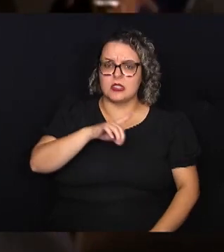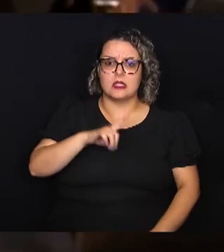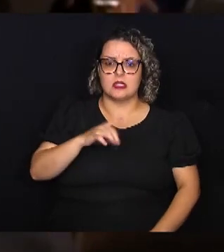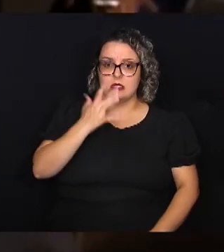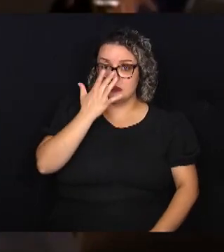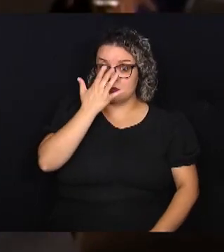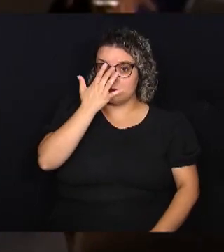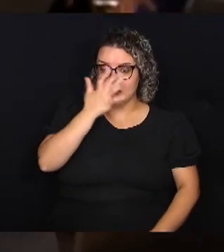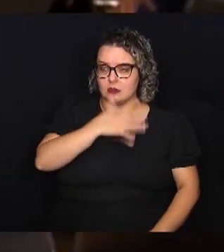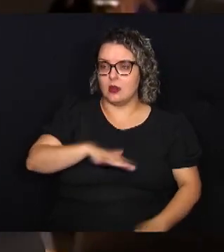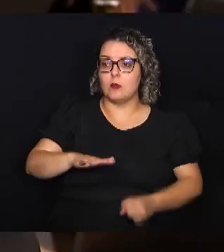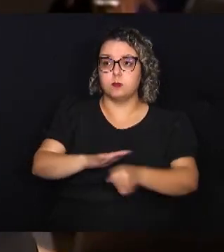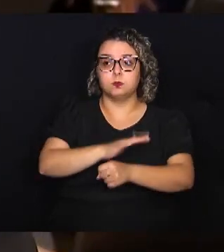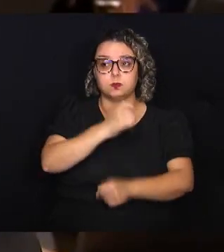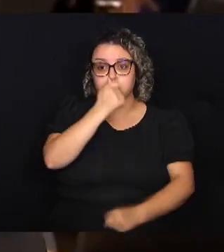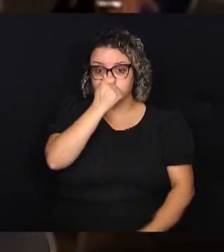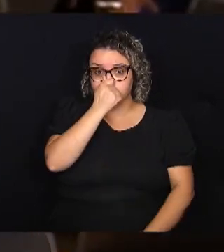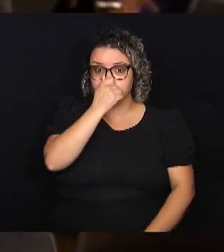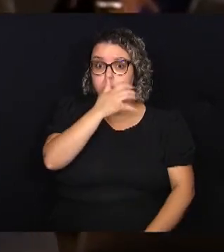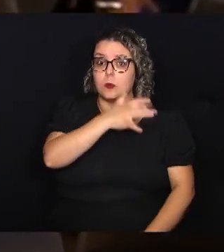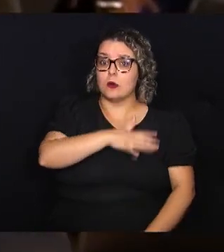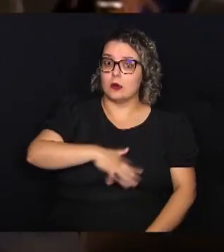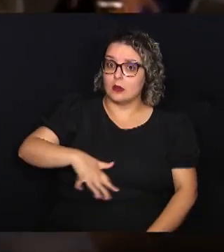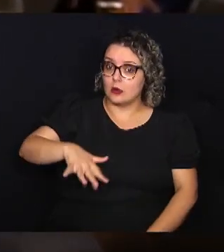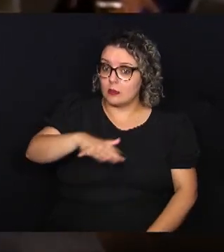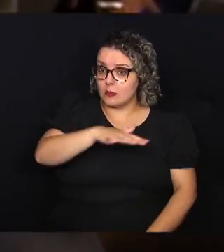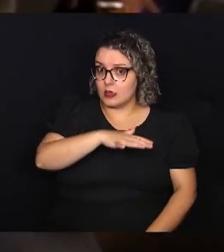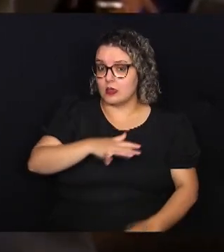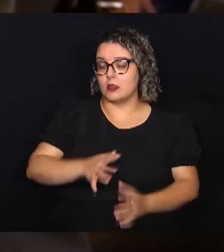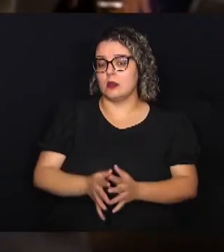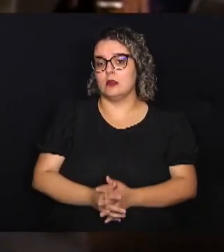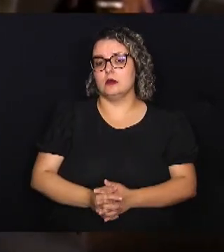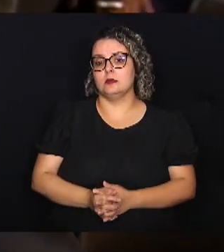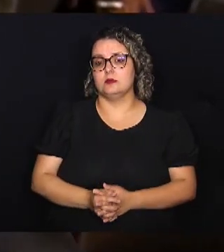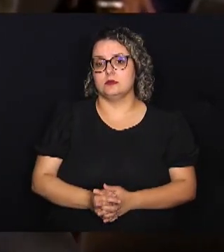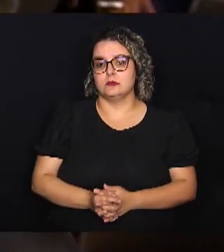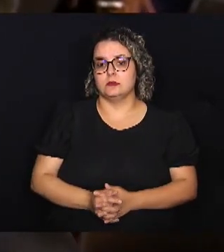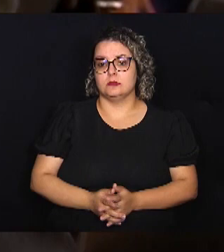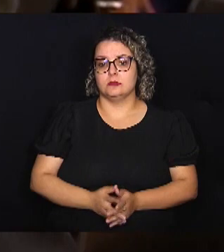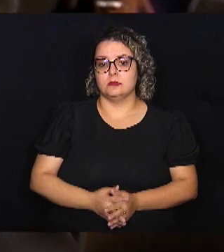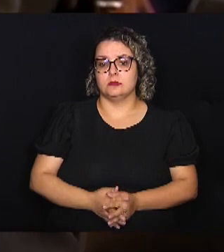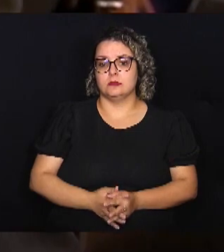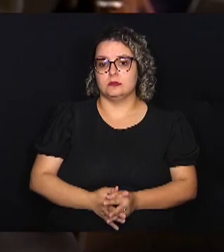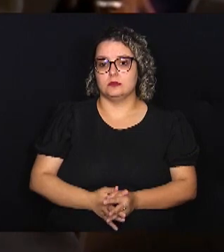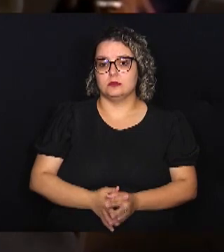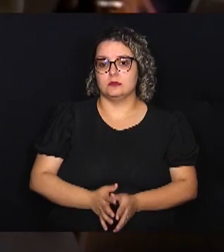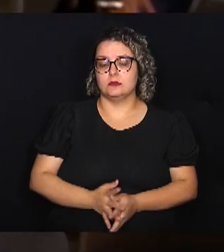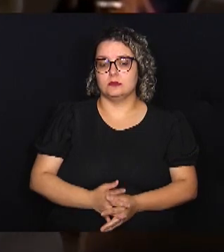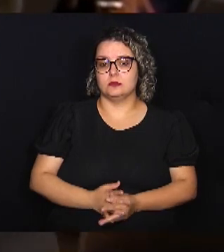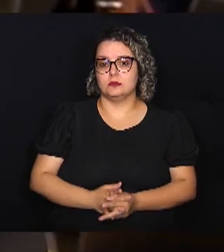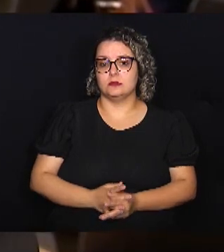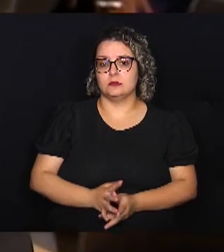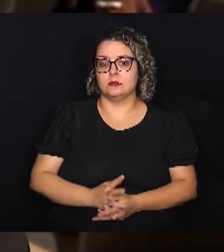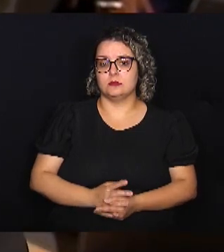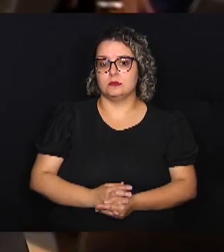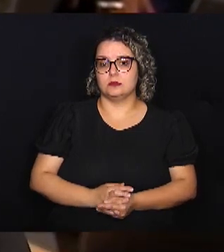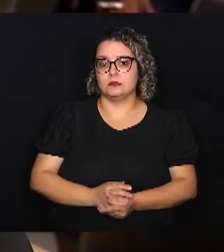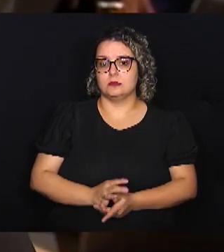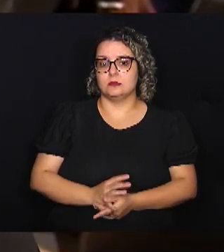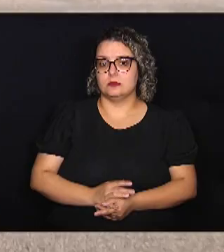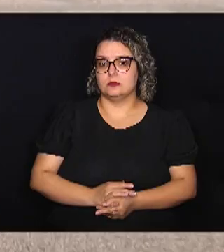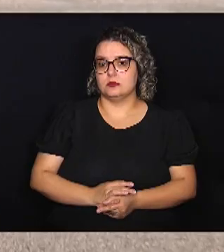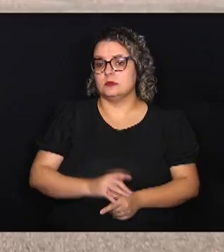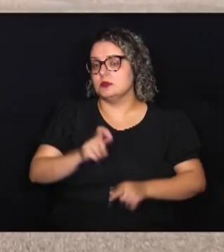muito populosa, é uma região que tem muitas pessoas que trabalham em tantos lugares da